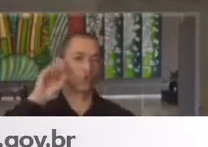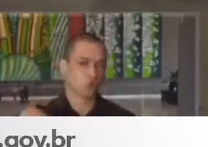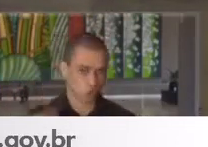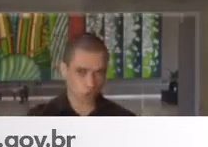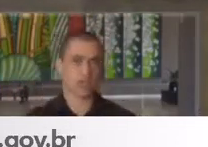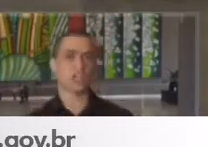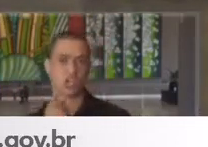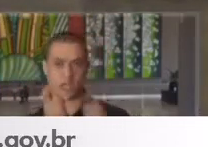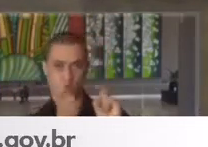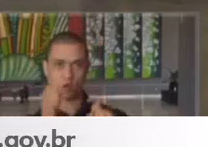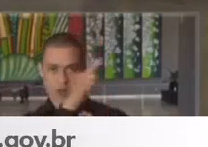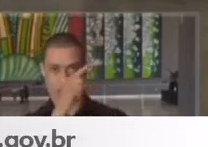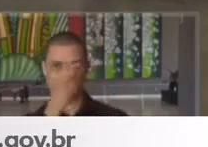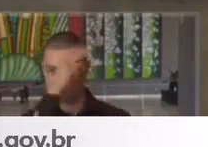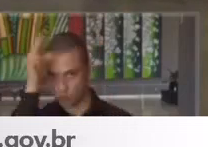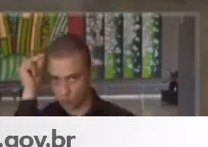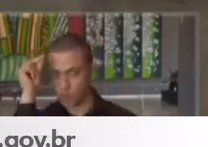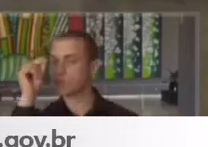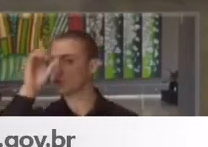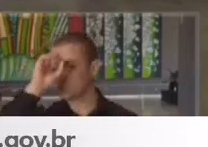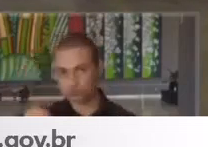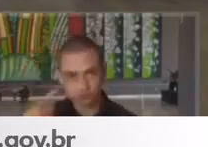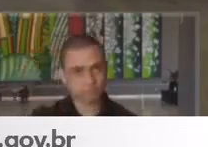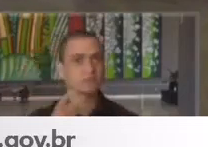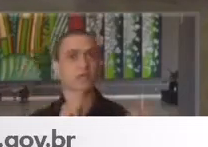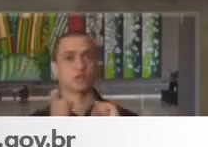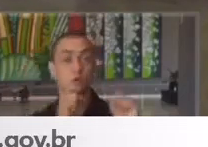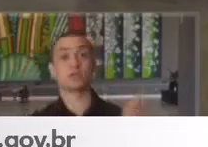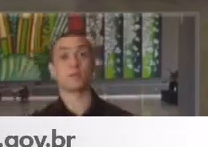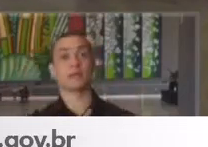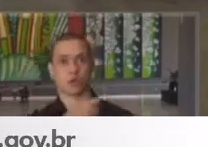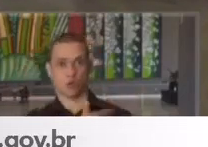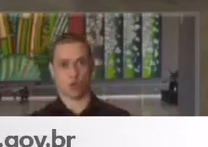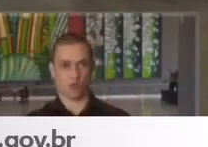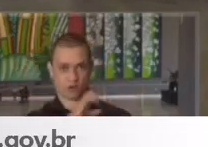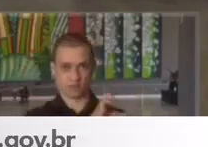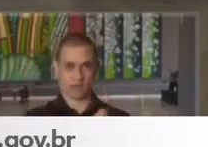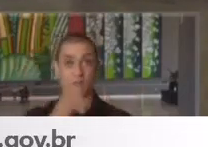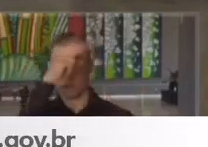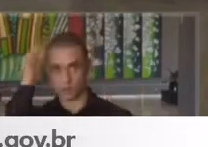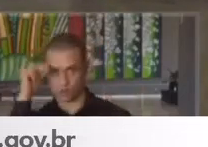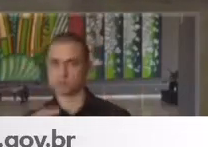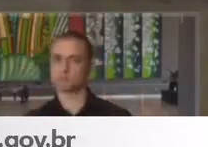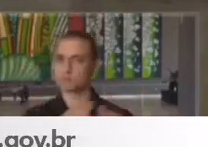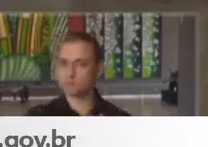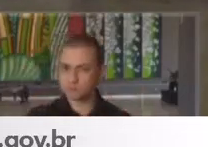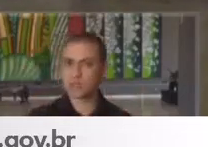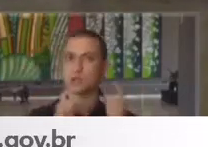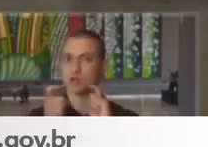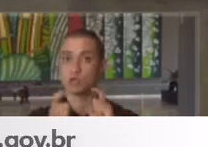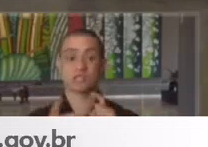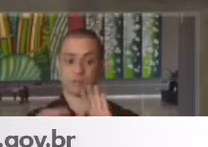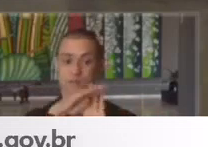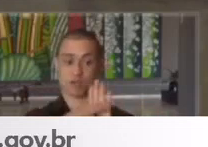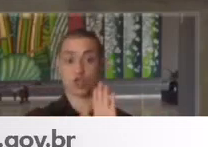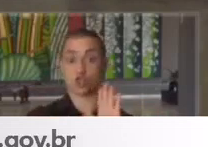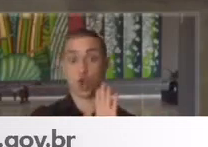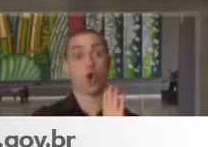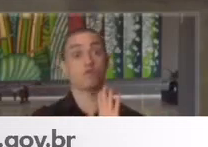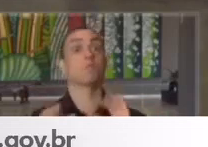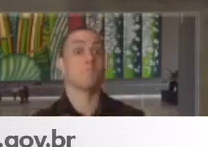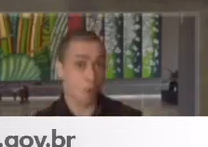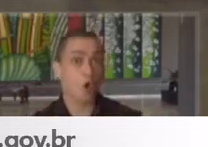na prefeitura e também a gente vem se falando, governo do estado e prefeitura, a todo momento novas medidas podem ser tomadas,